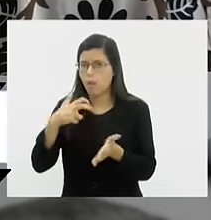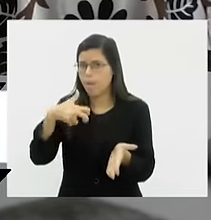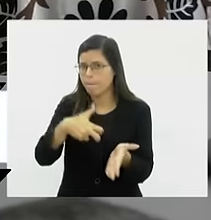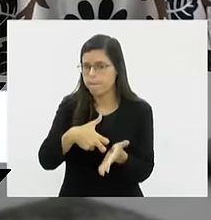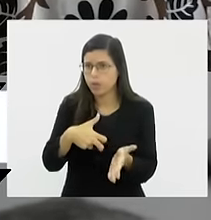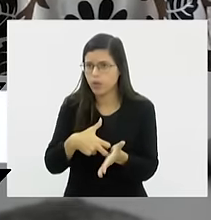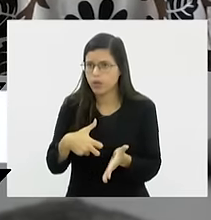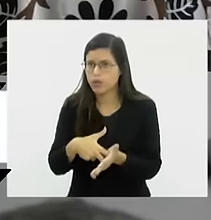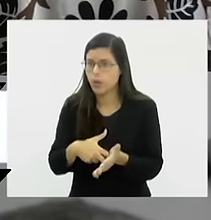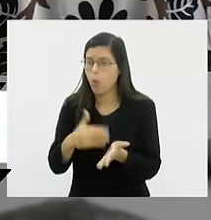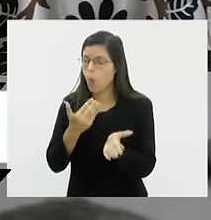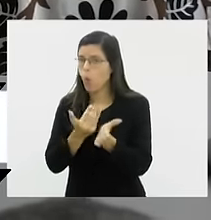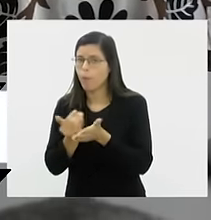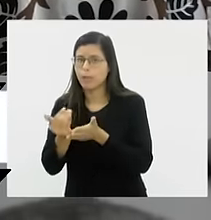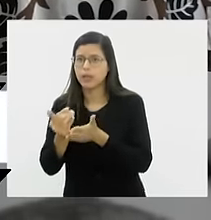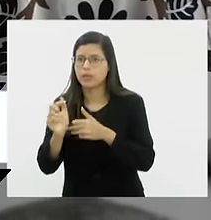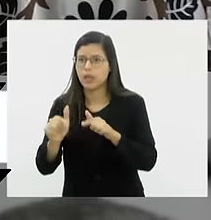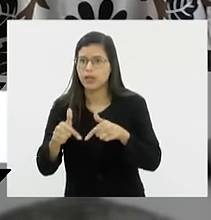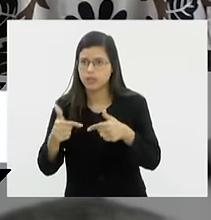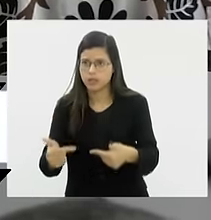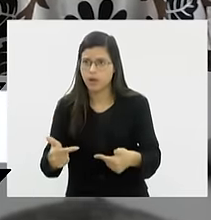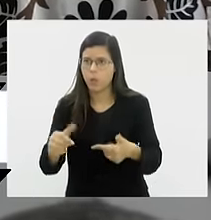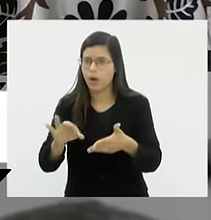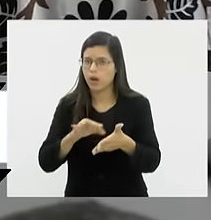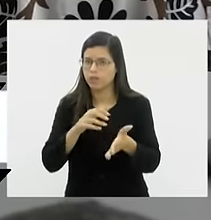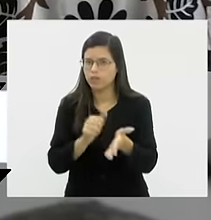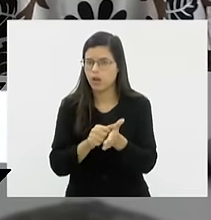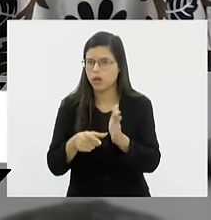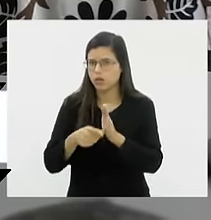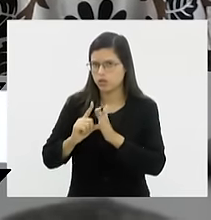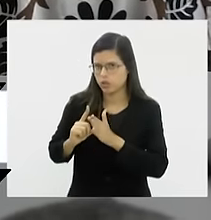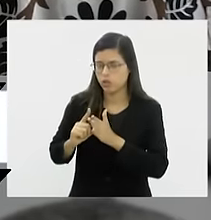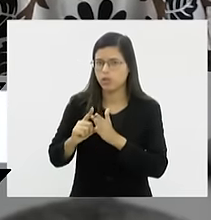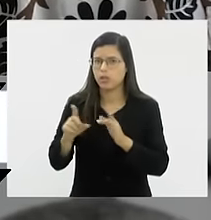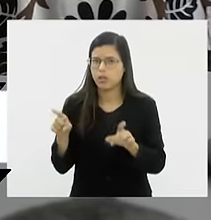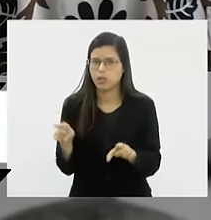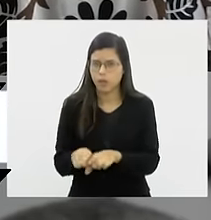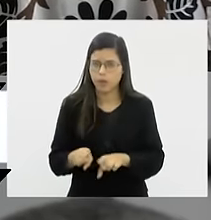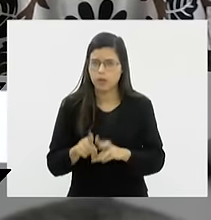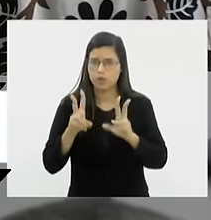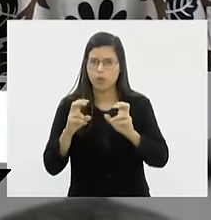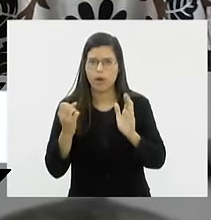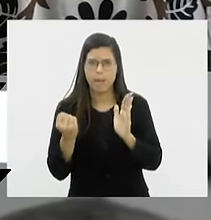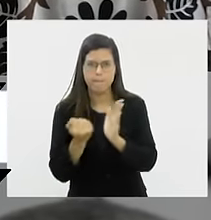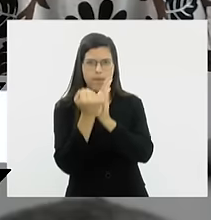ela começar a operar, cadastrar antes no Detro. Em relação aos lacres,